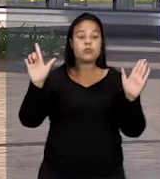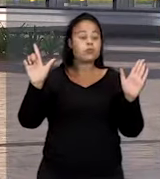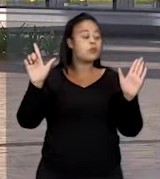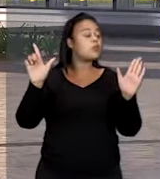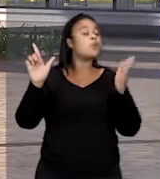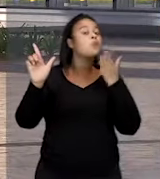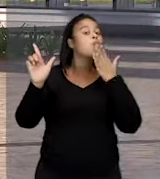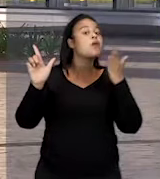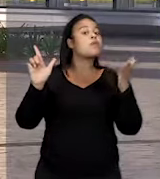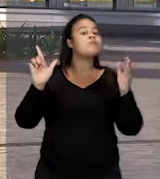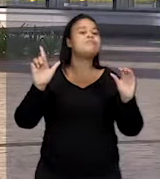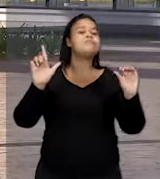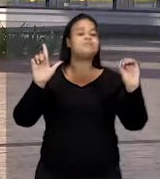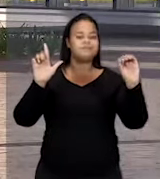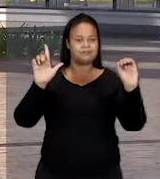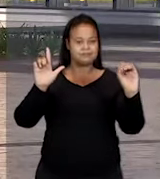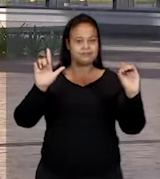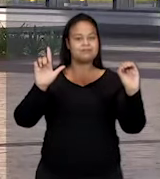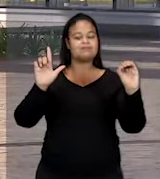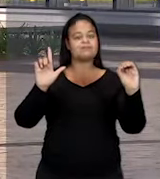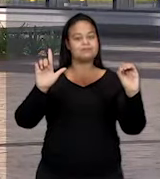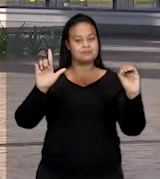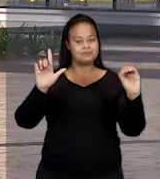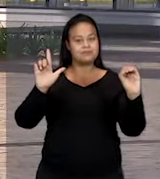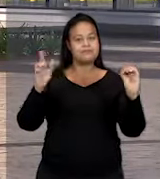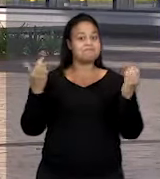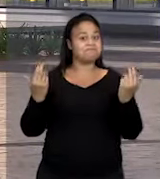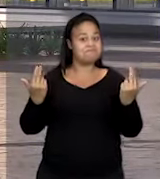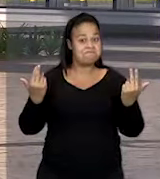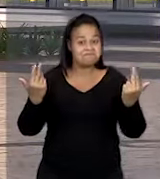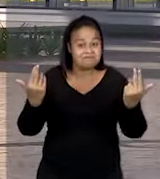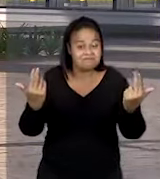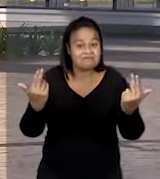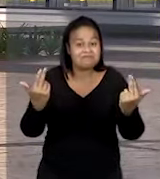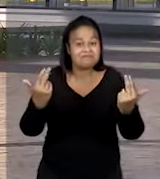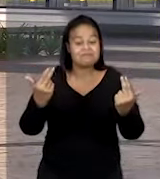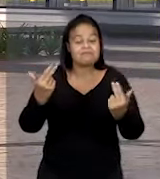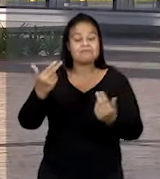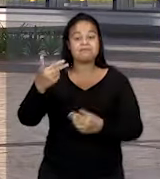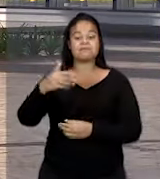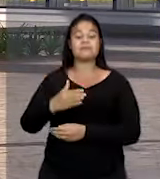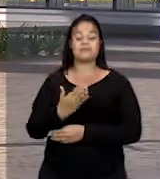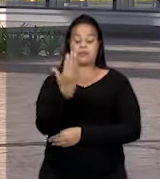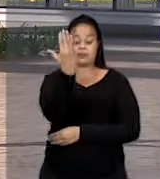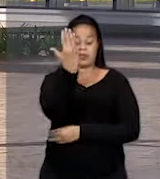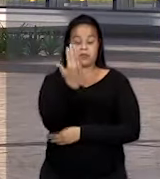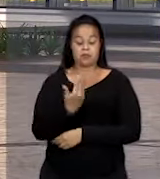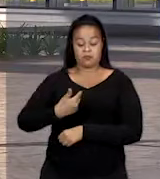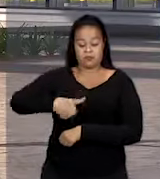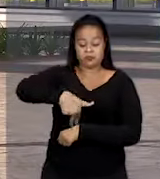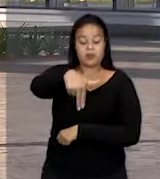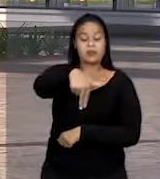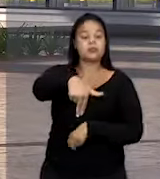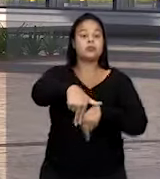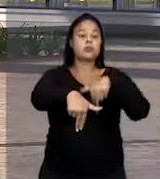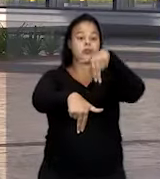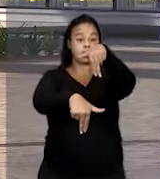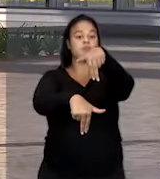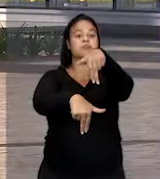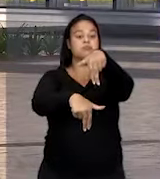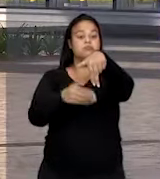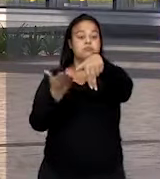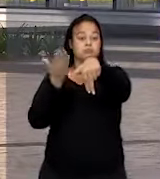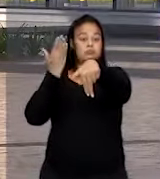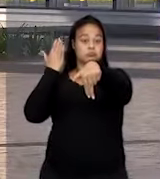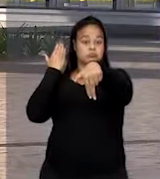fica virado para a direção oeste. Assim, a minha frente fica a direção norte e para